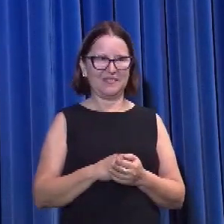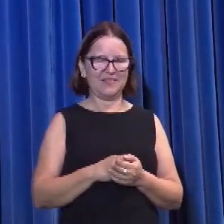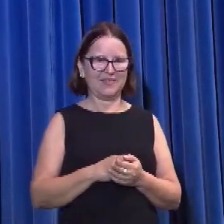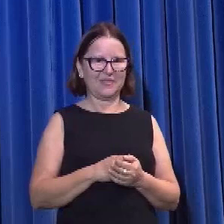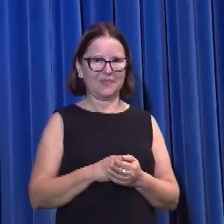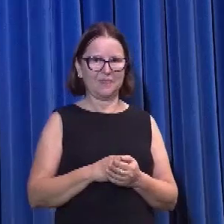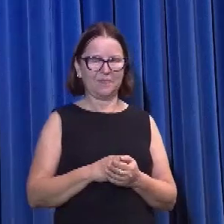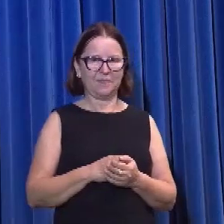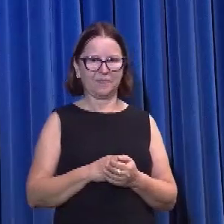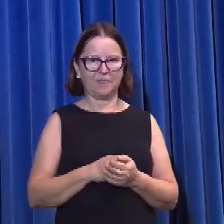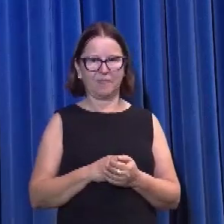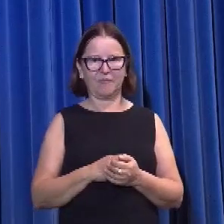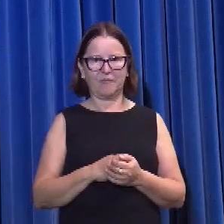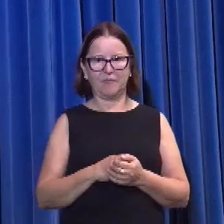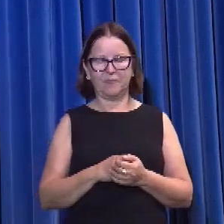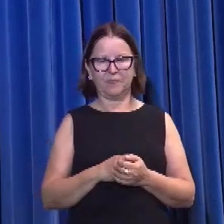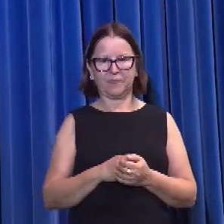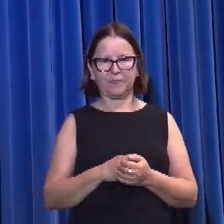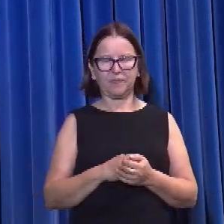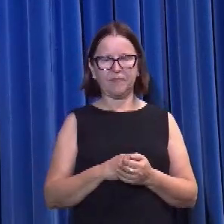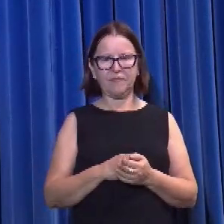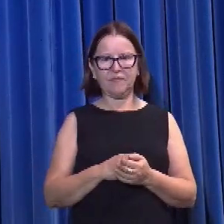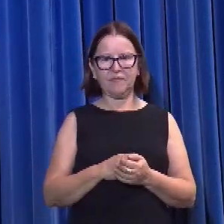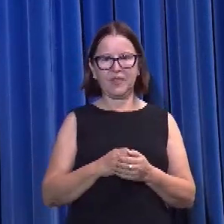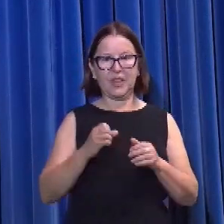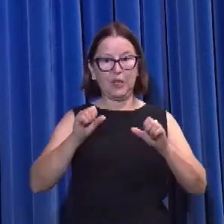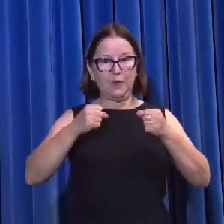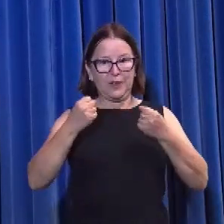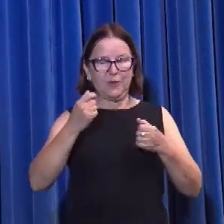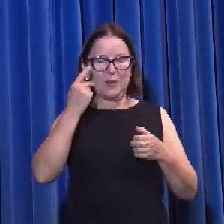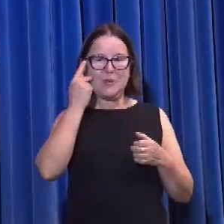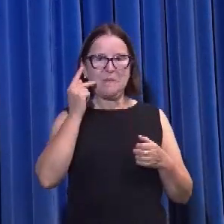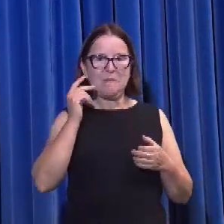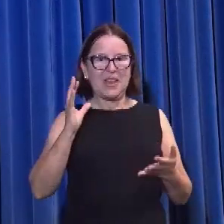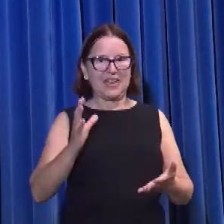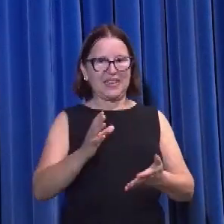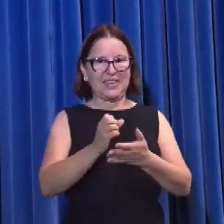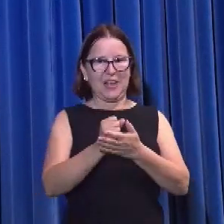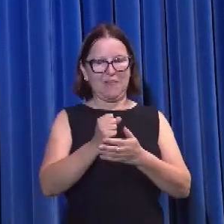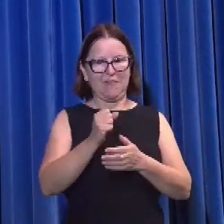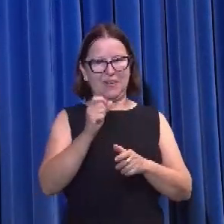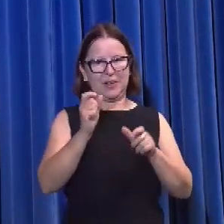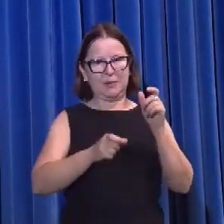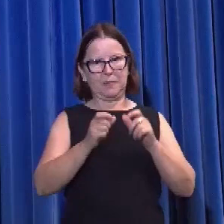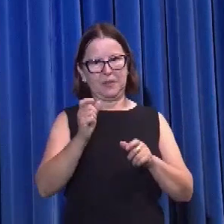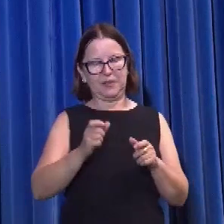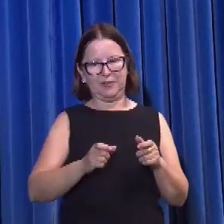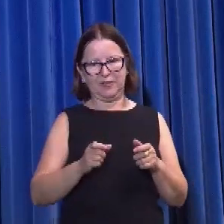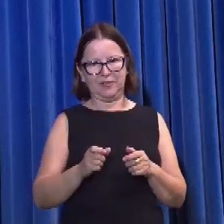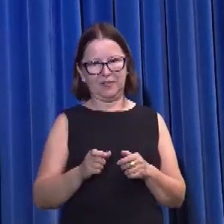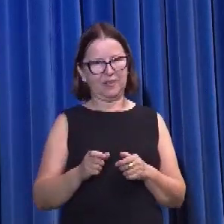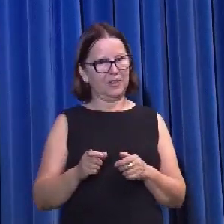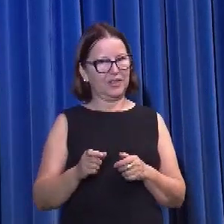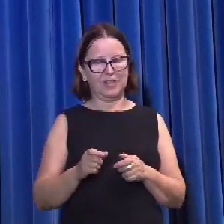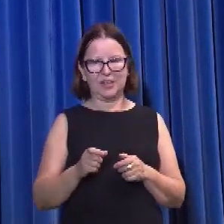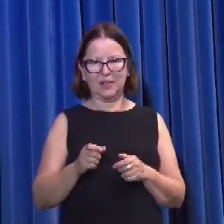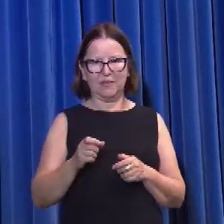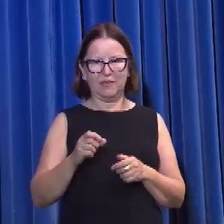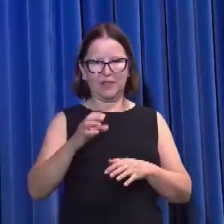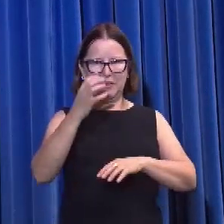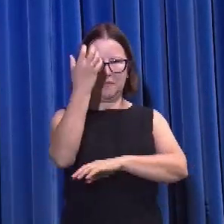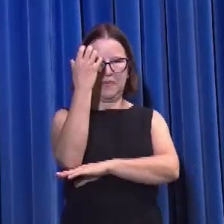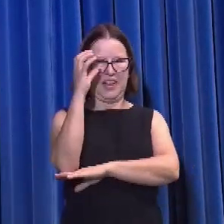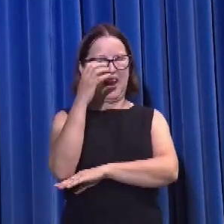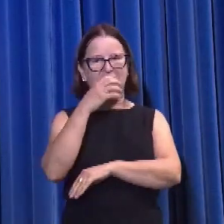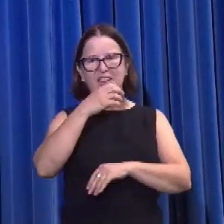E o esforço para salvar os outros não é uma laranjeira tentando produzir